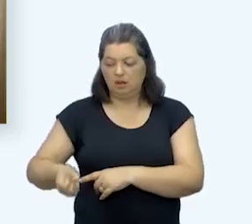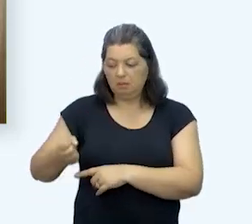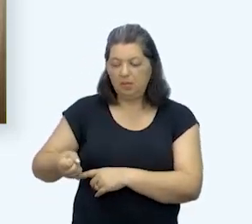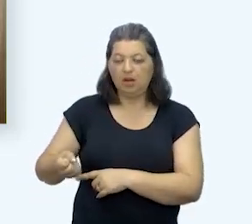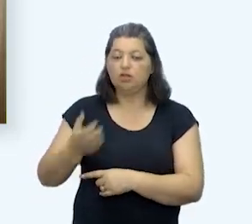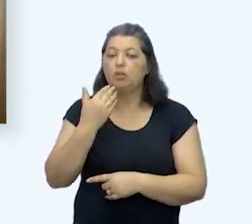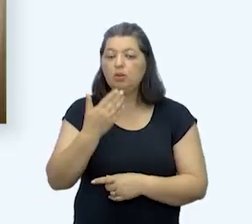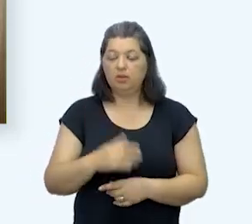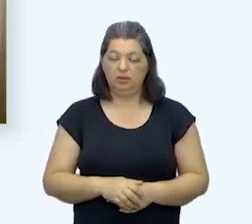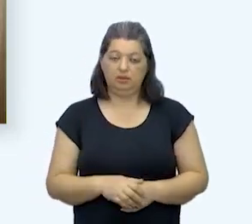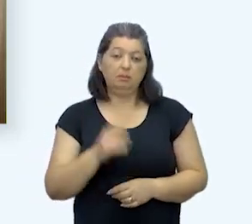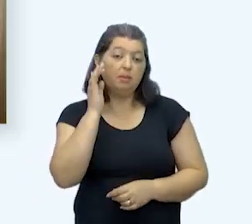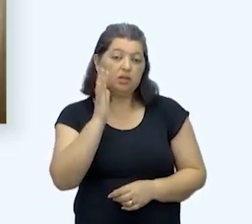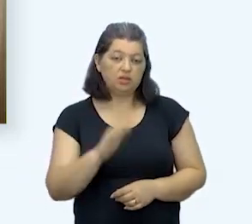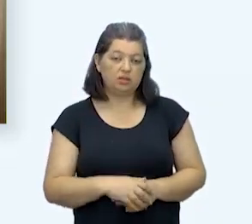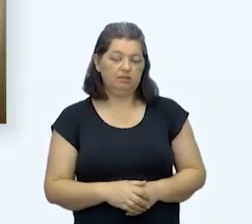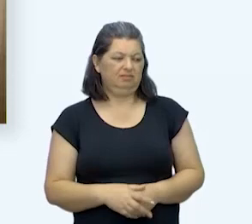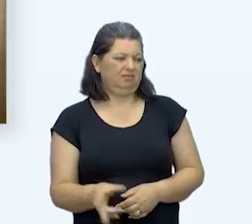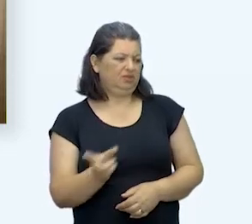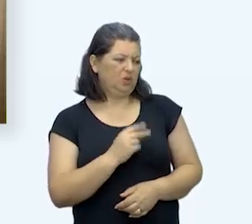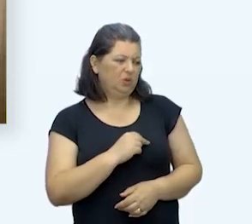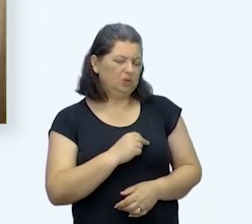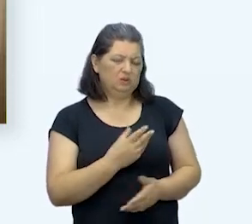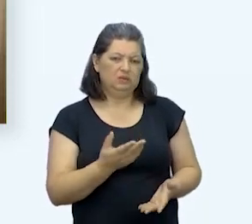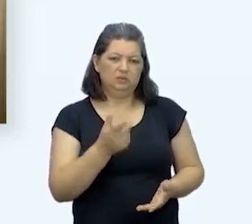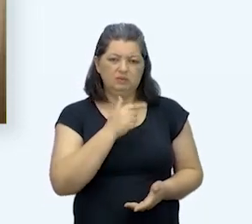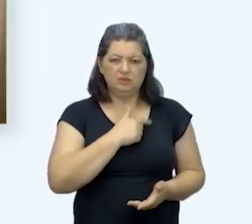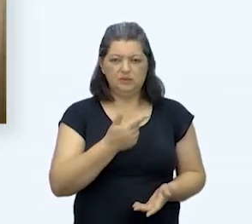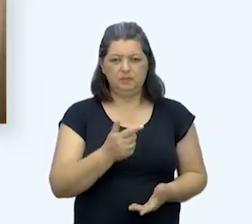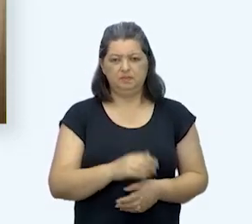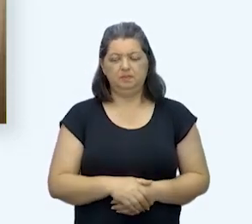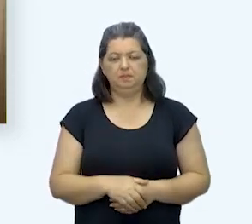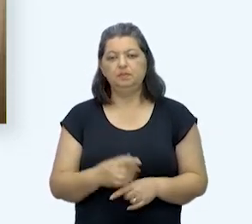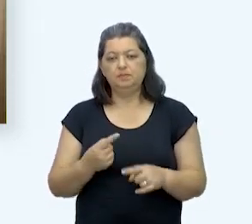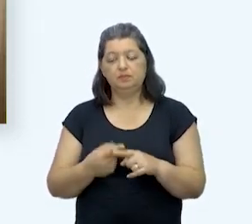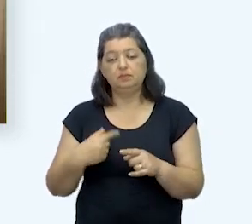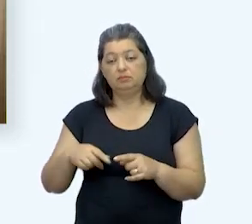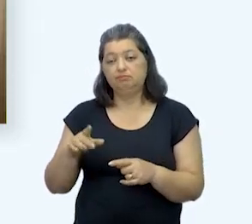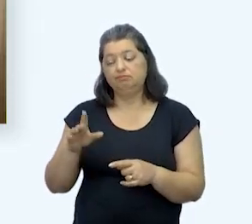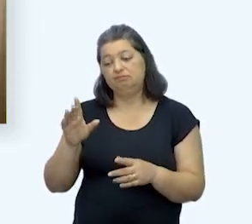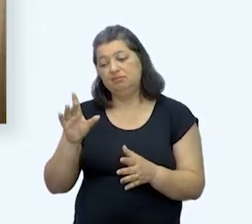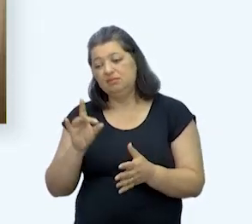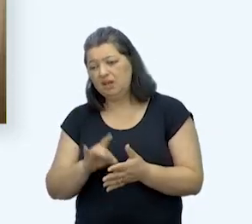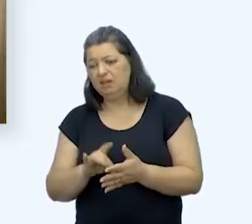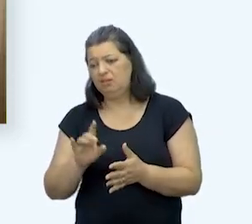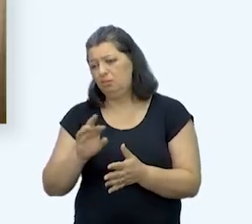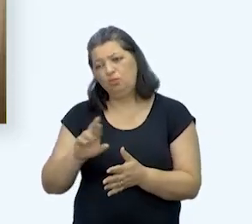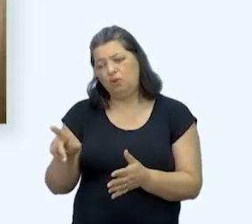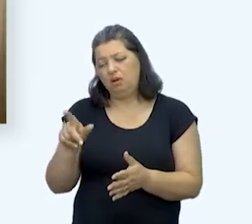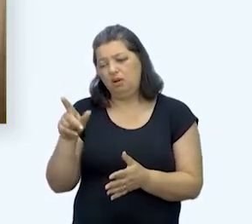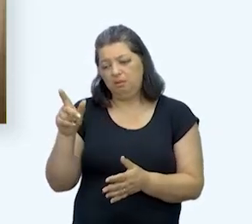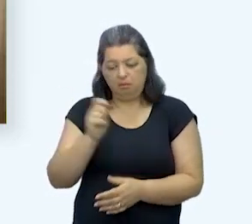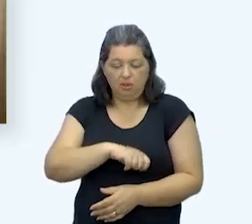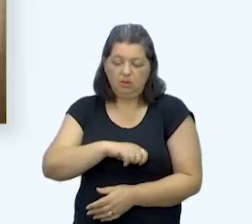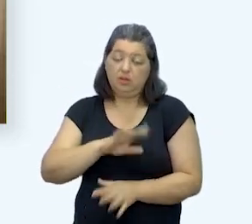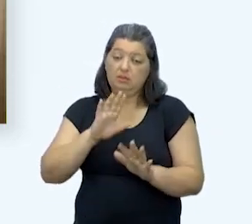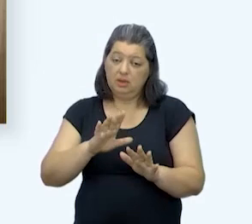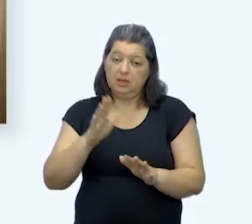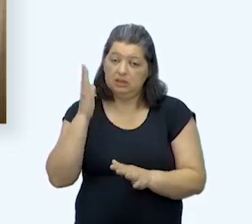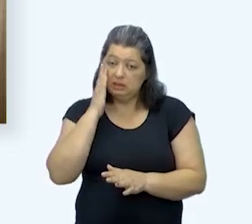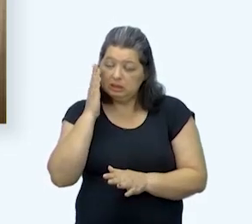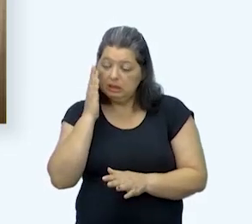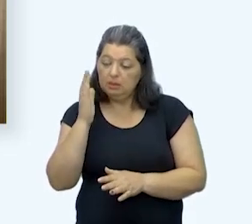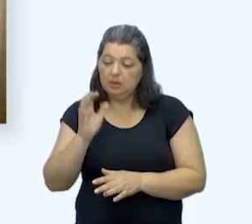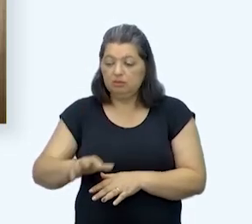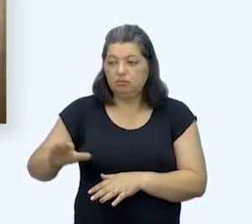legal, né? Ai, meu filho, que horror! Ô tia, na real, a gente sabe que não é por mal, mas a senhora acredita que em diversas regiões é